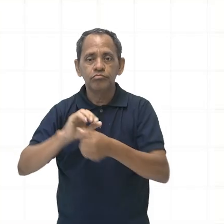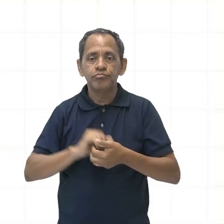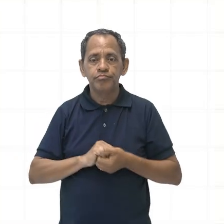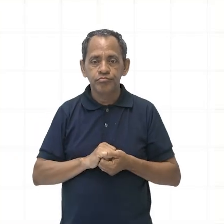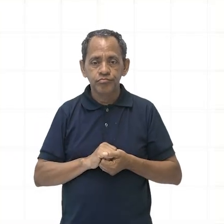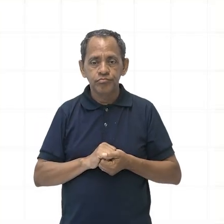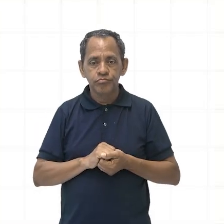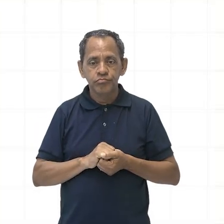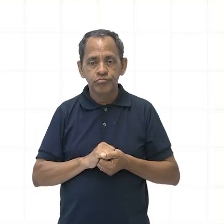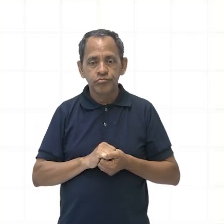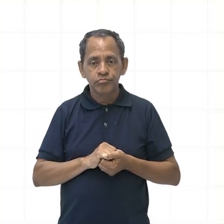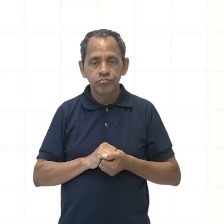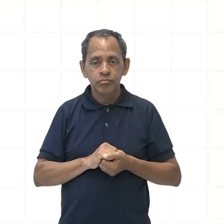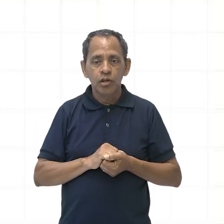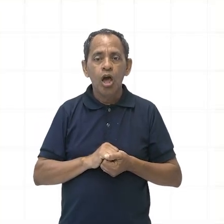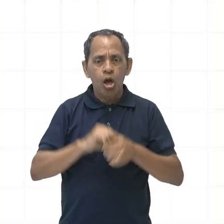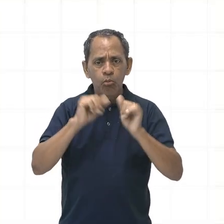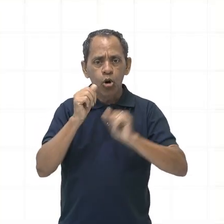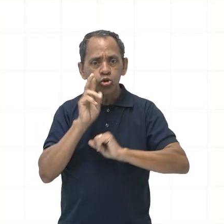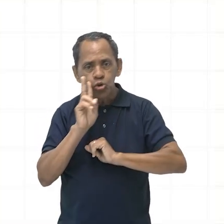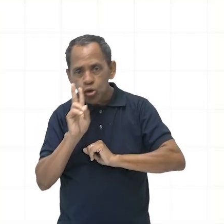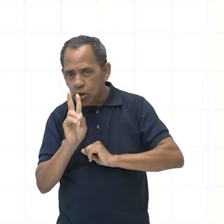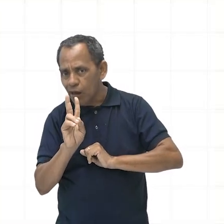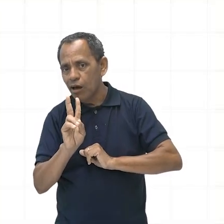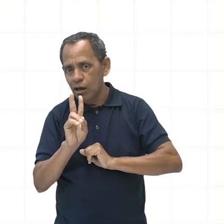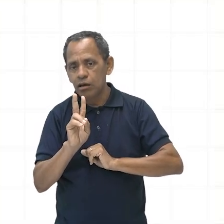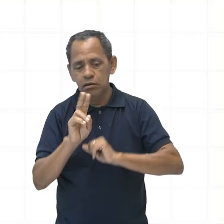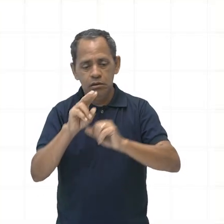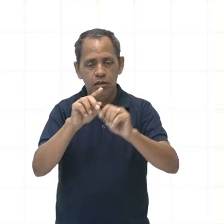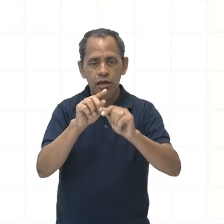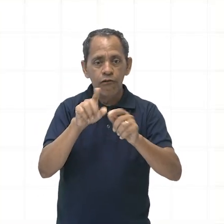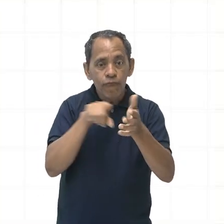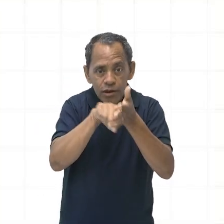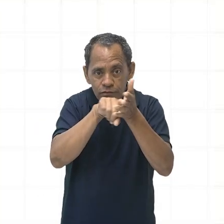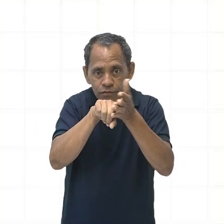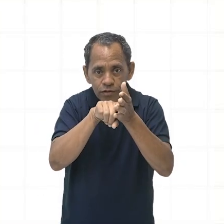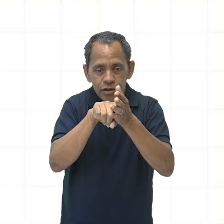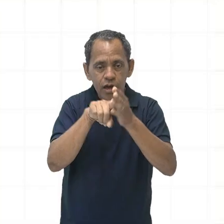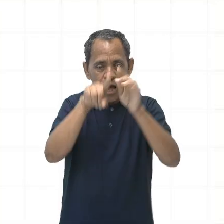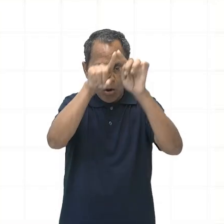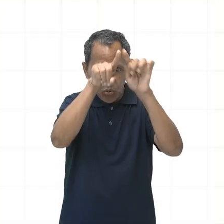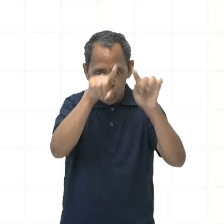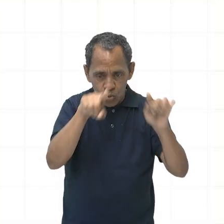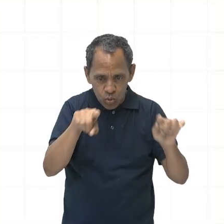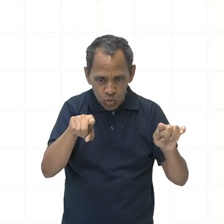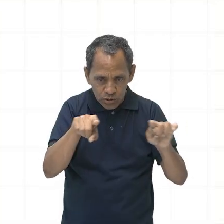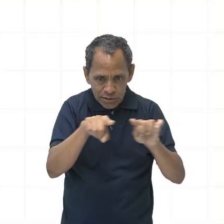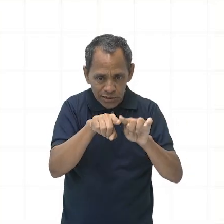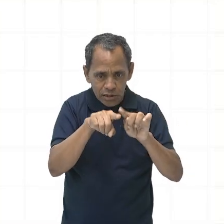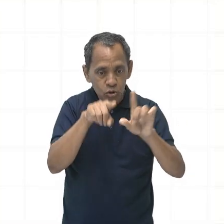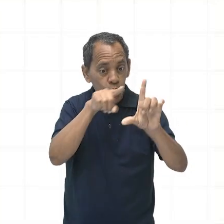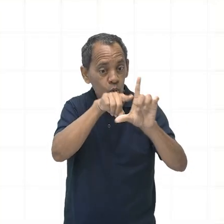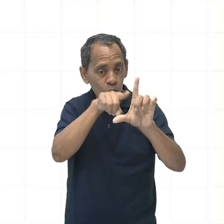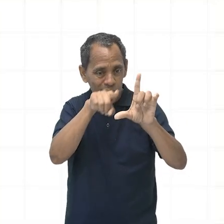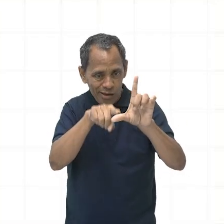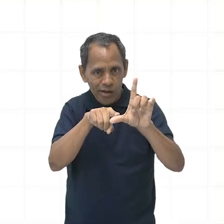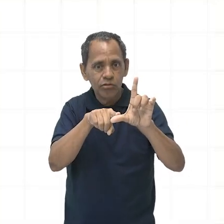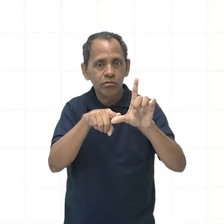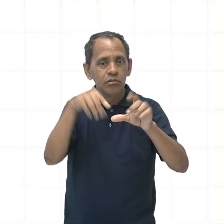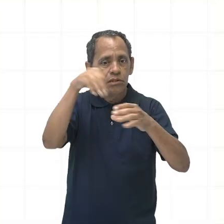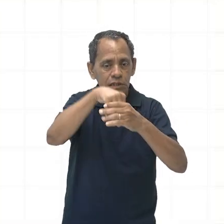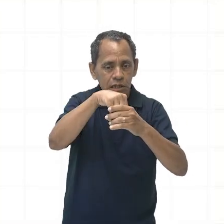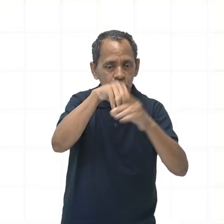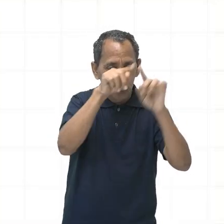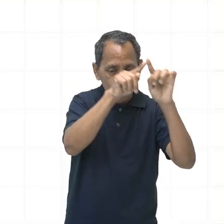gente pode olhar, né, para os ângulos dentro dos triângulos. Se a gente observar,